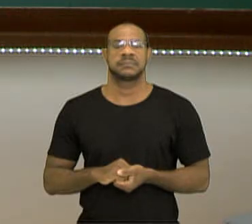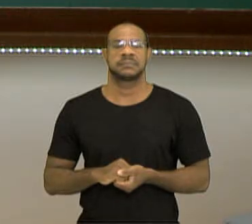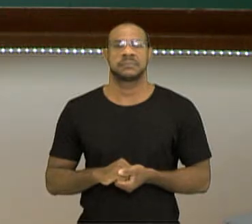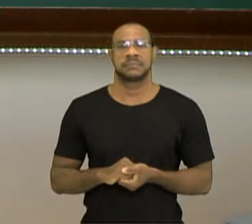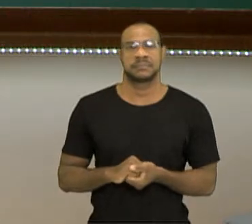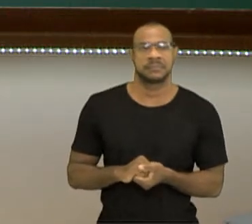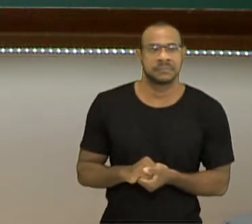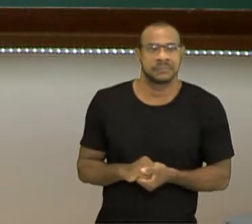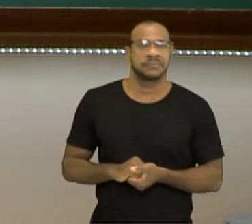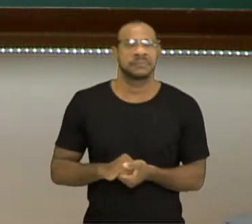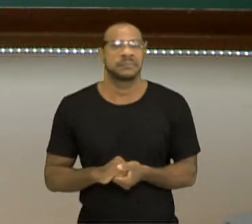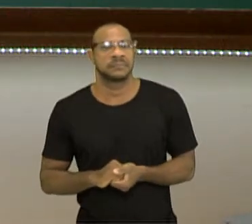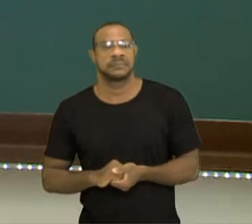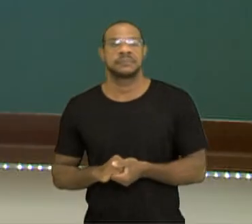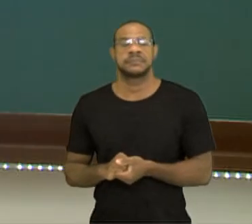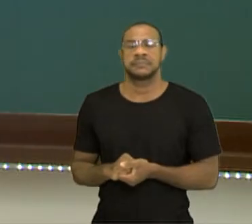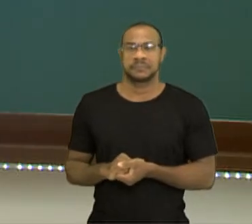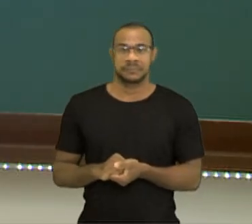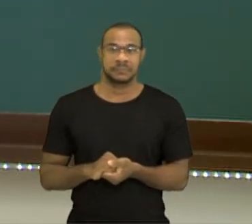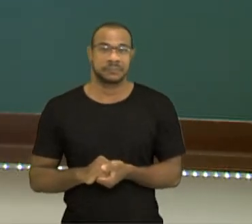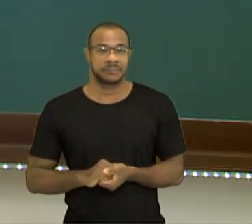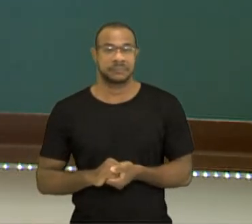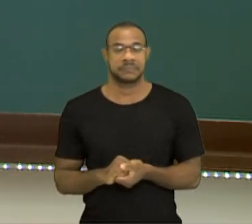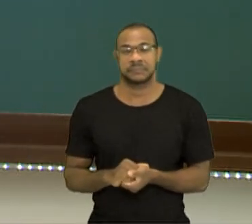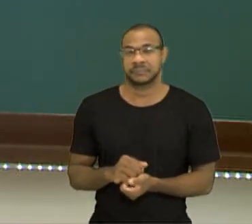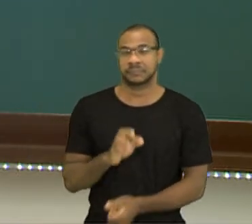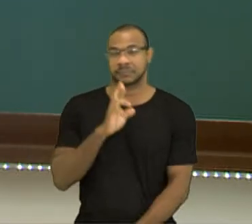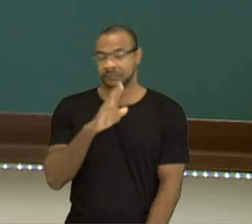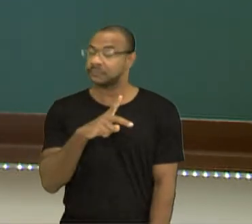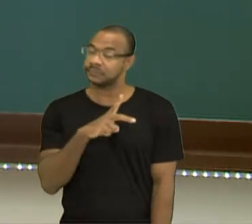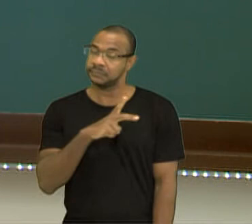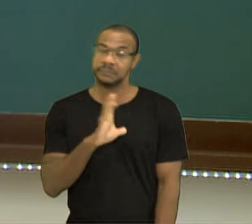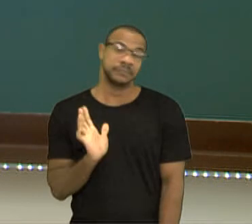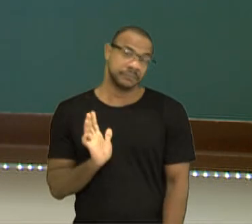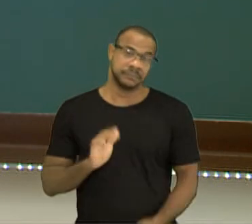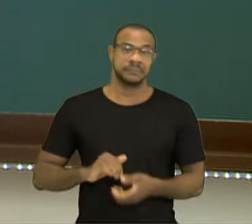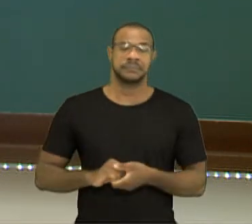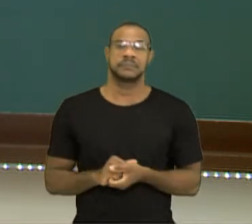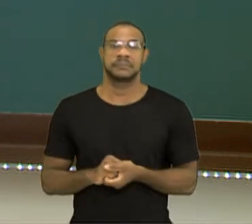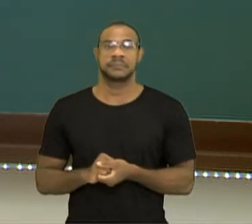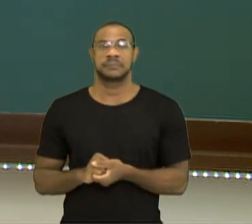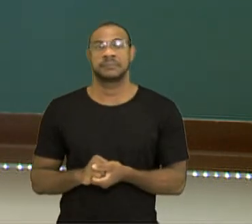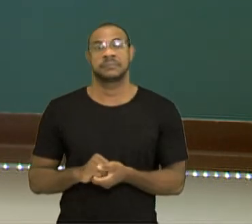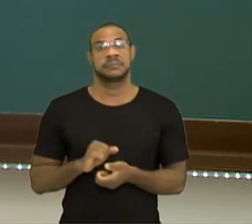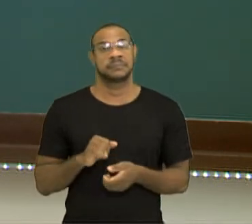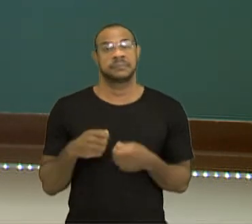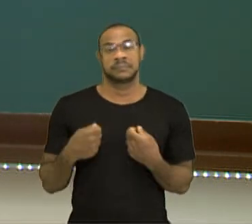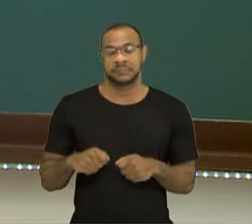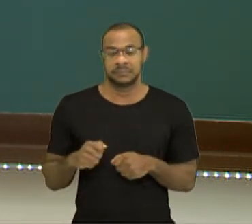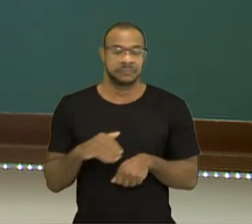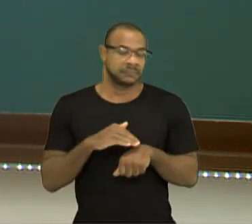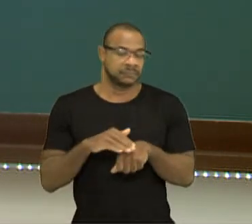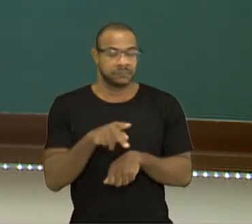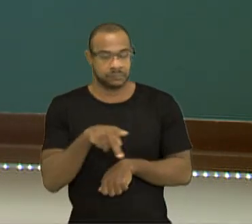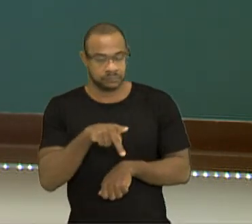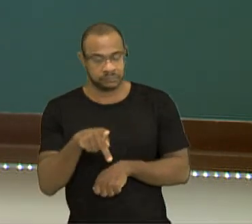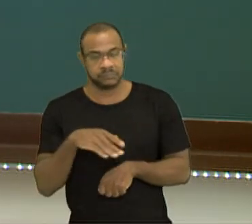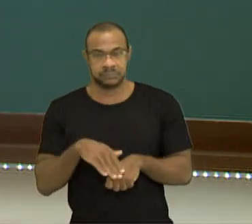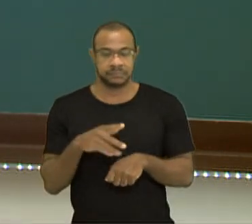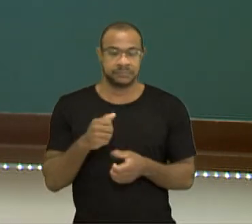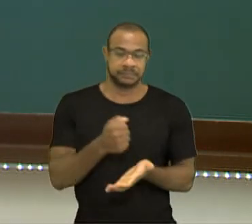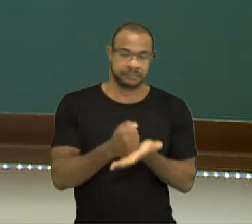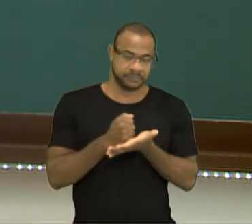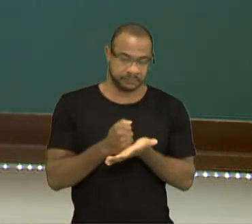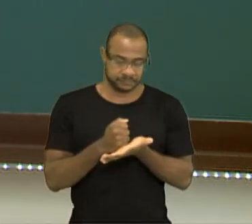Bom, como está escrito aqui, personal answers são respostas pessoais, tá? Se preciso for, conversa com o teu professor, pede